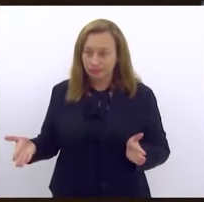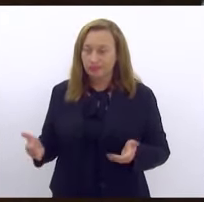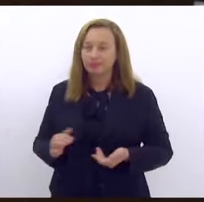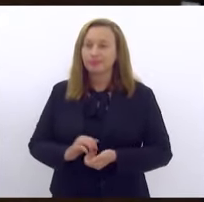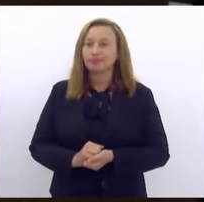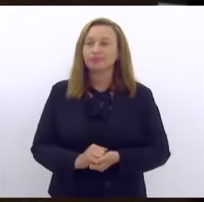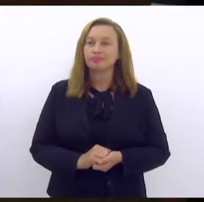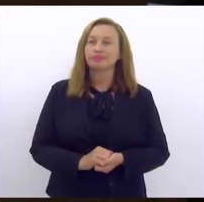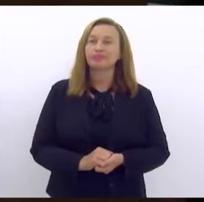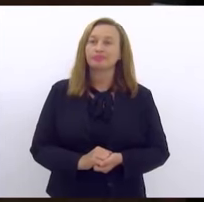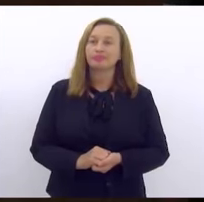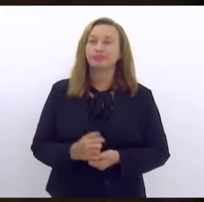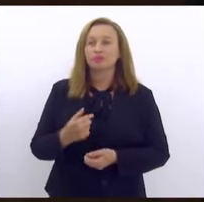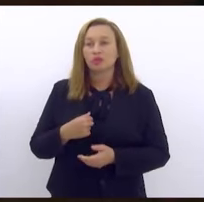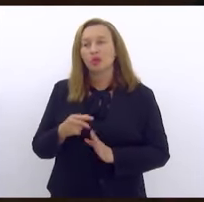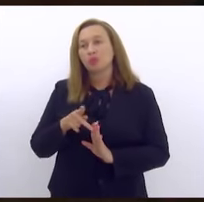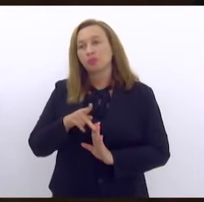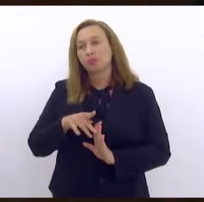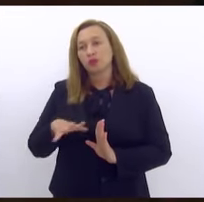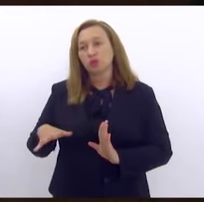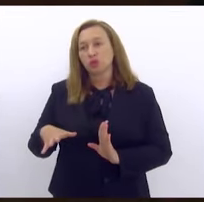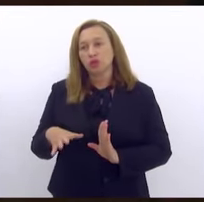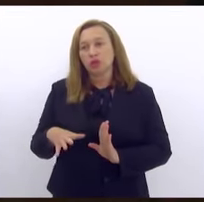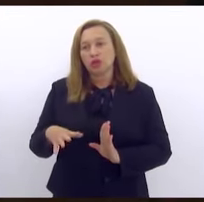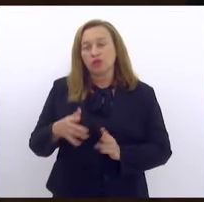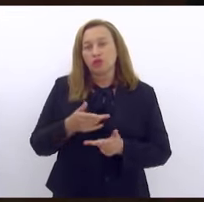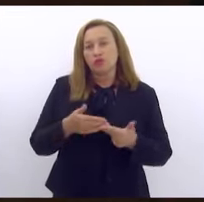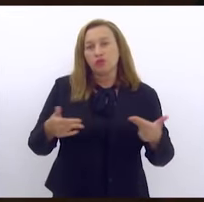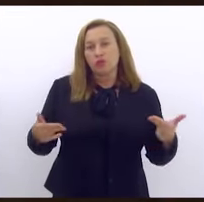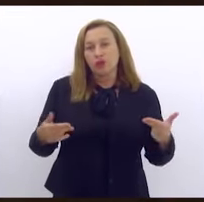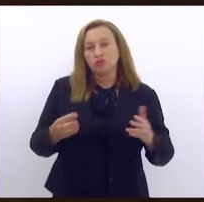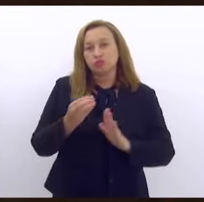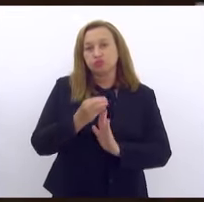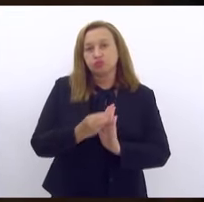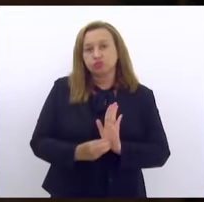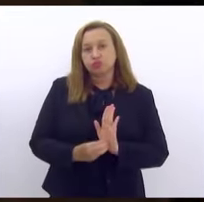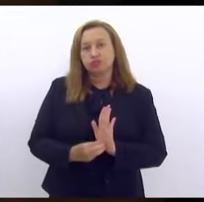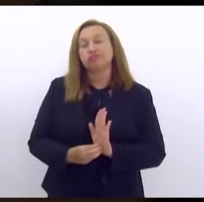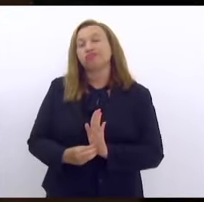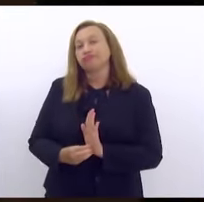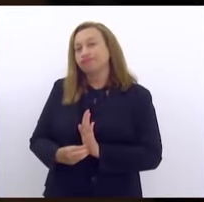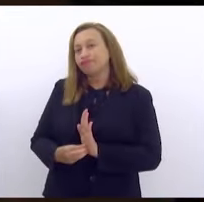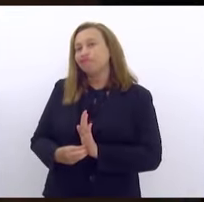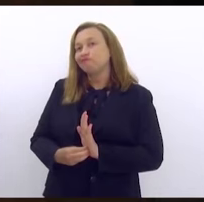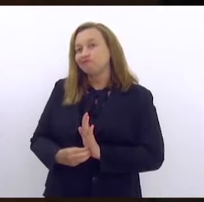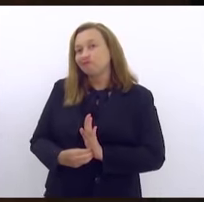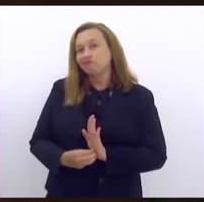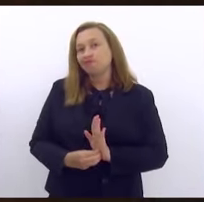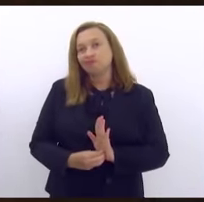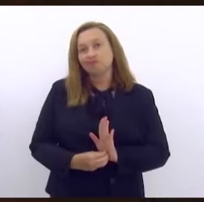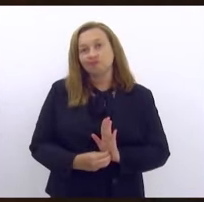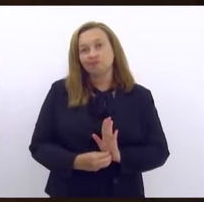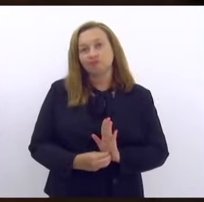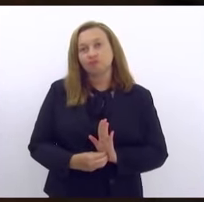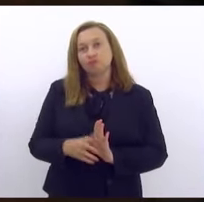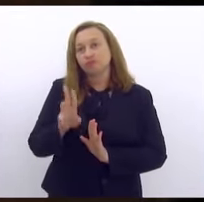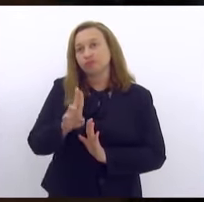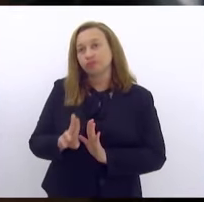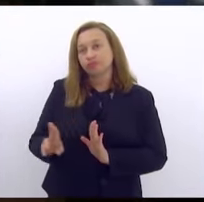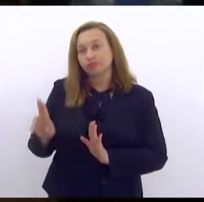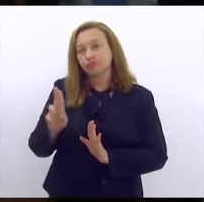eu protocolei inúmeros ofícios na